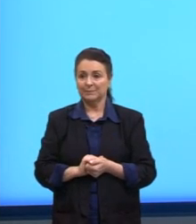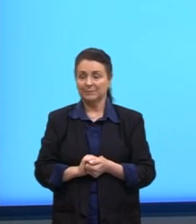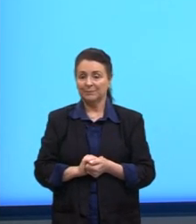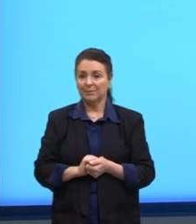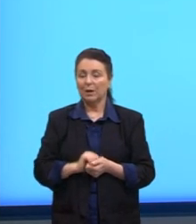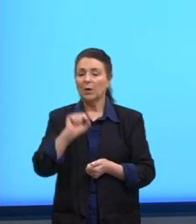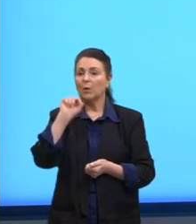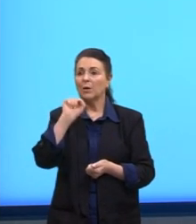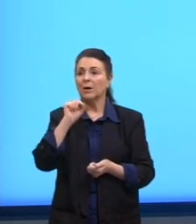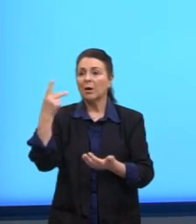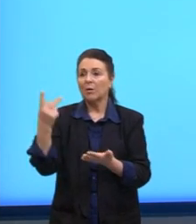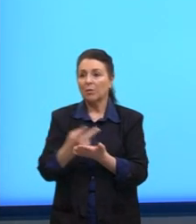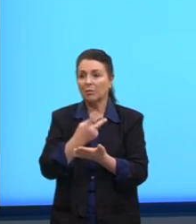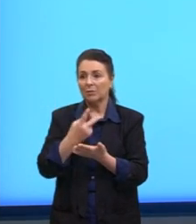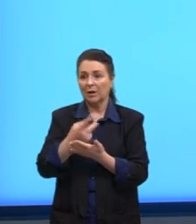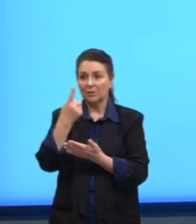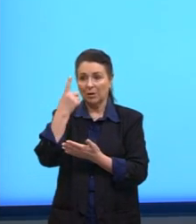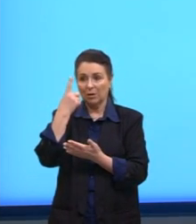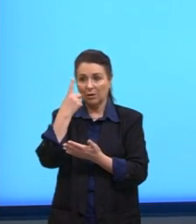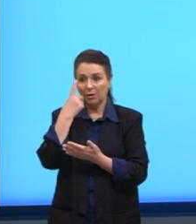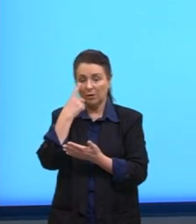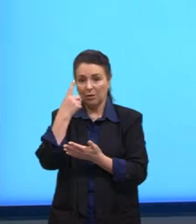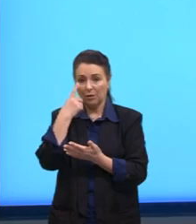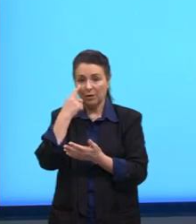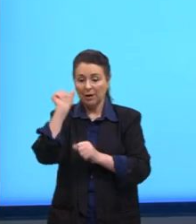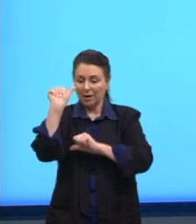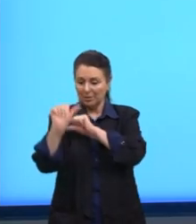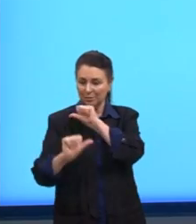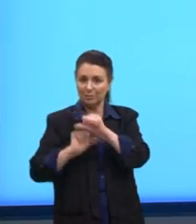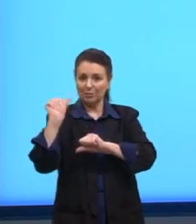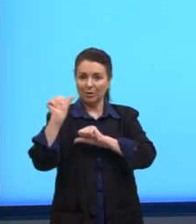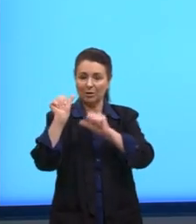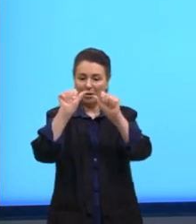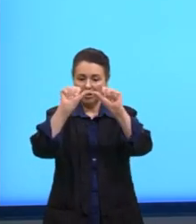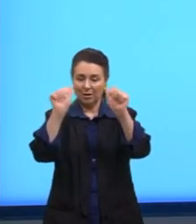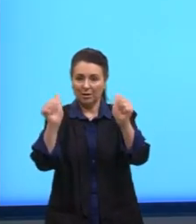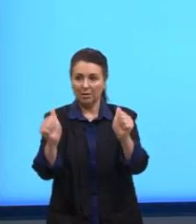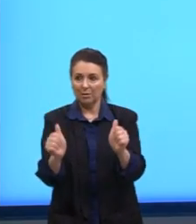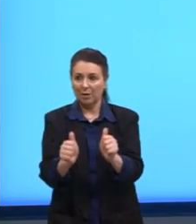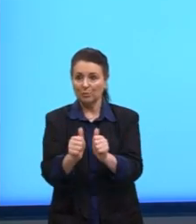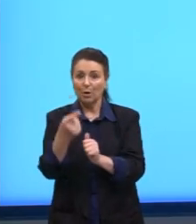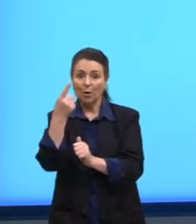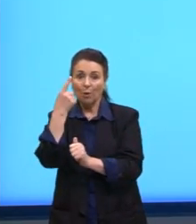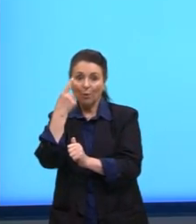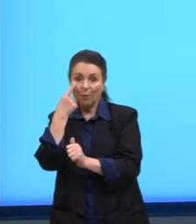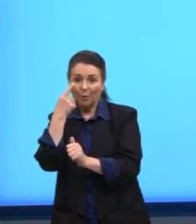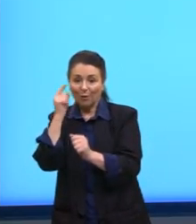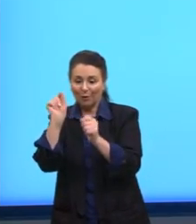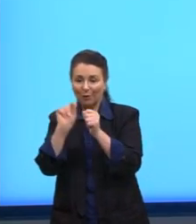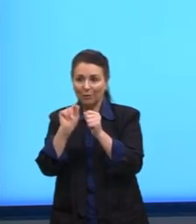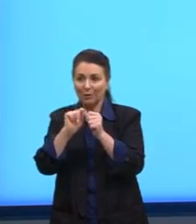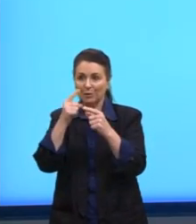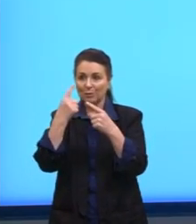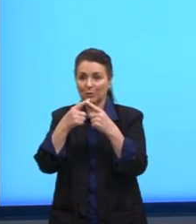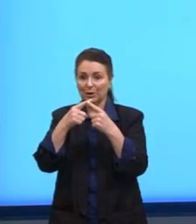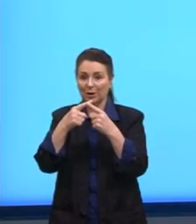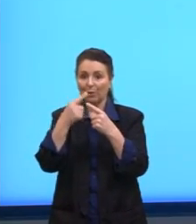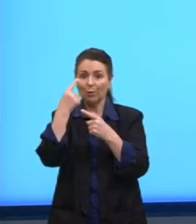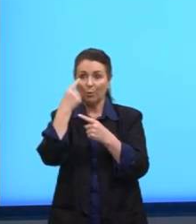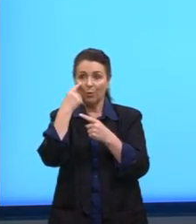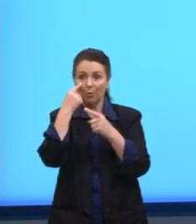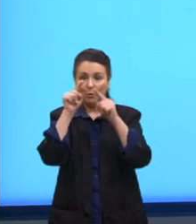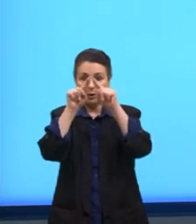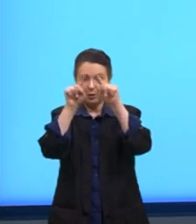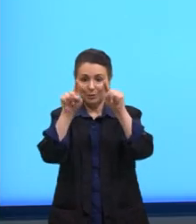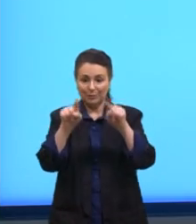então o que que acontece aqui ó gente Justamente a inversão da imagem que eu falei que o olho faz né porque o nosso olho o nosso